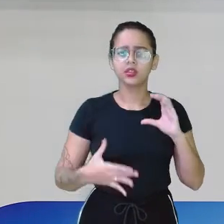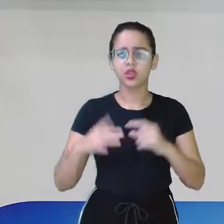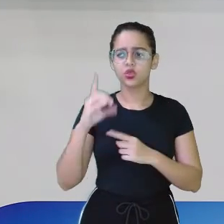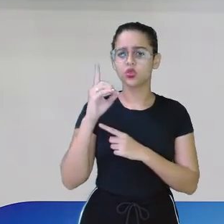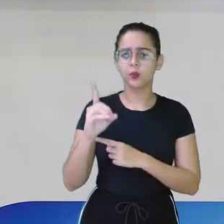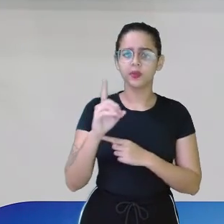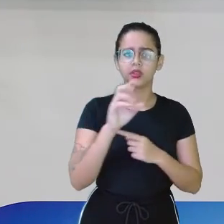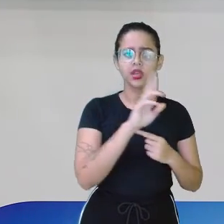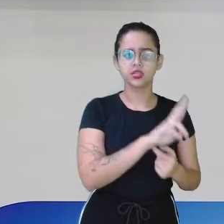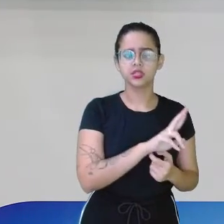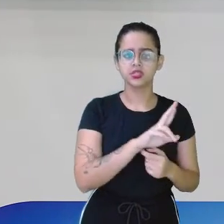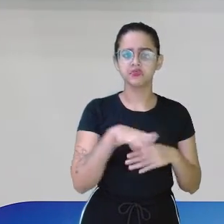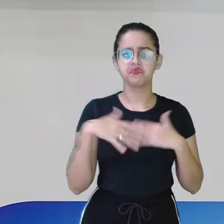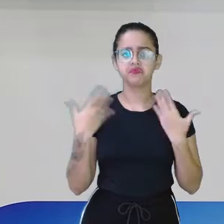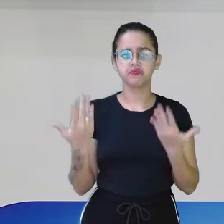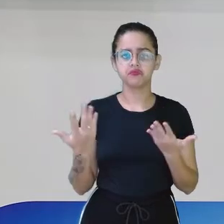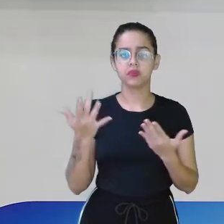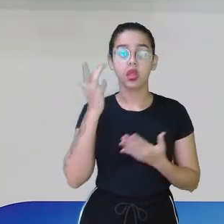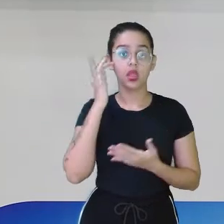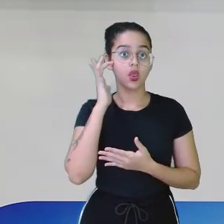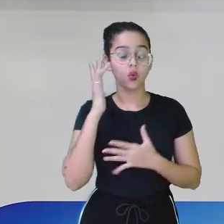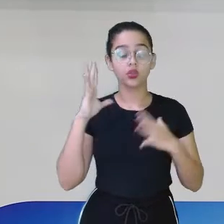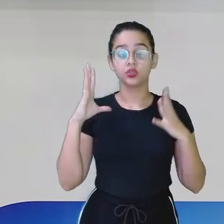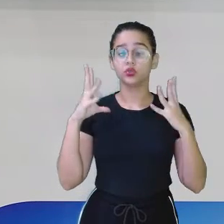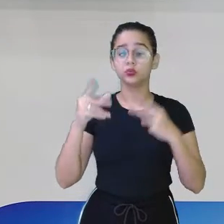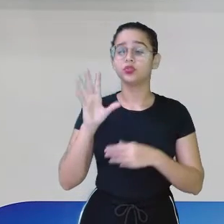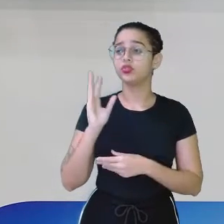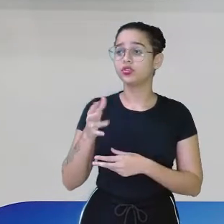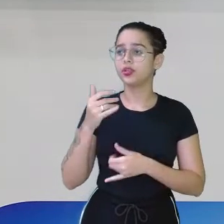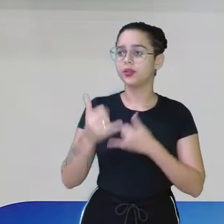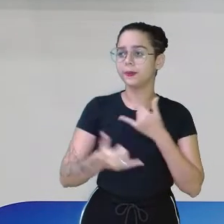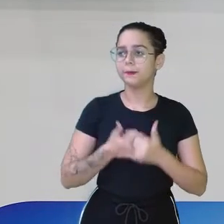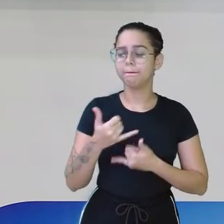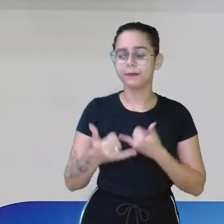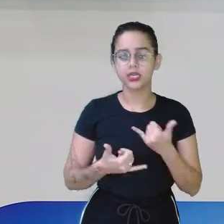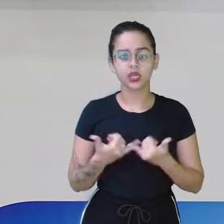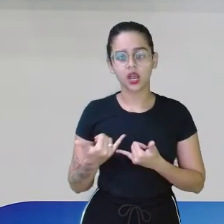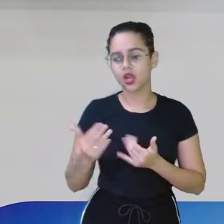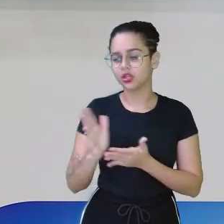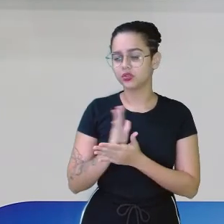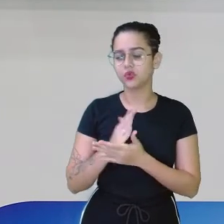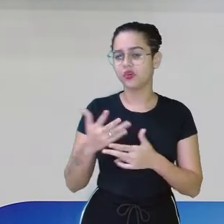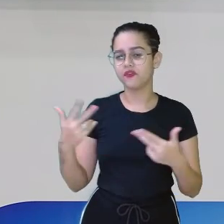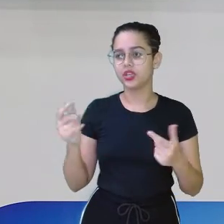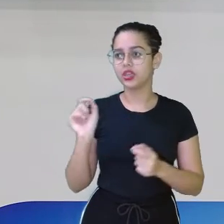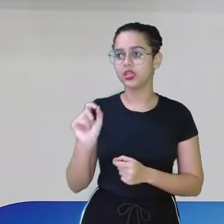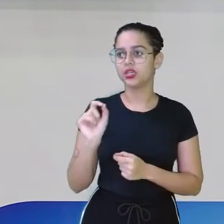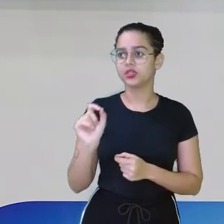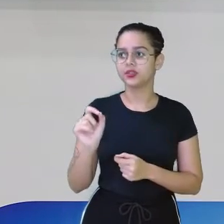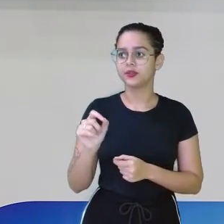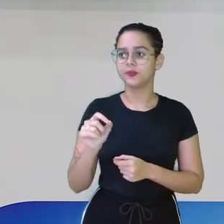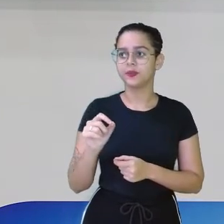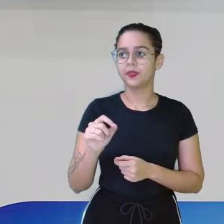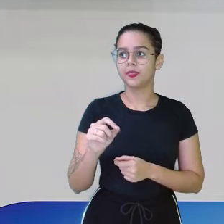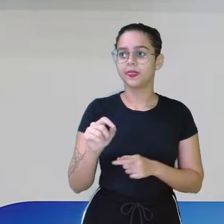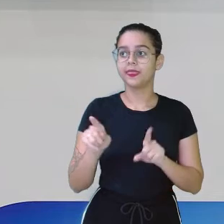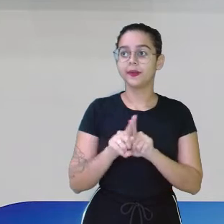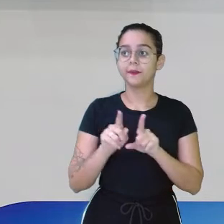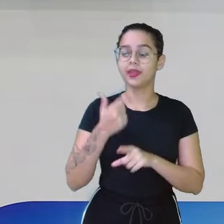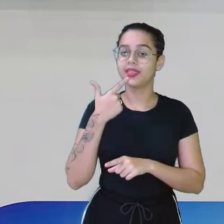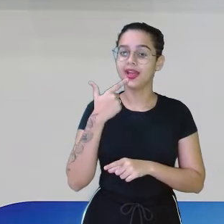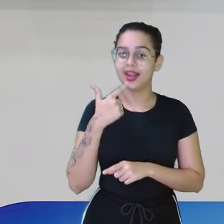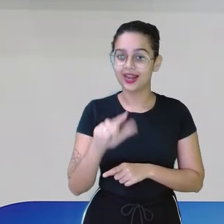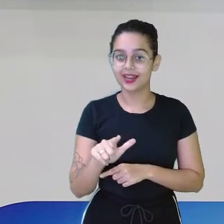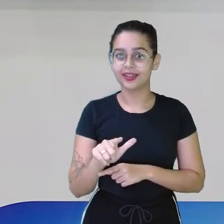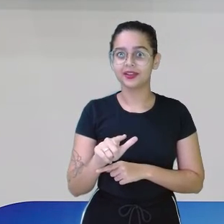dominantes e recessivas? Eu acho que todo mundo um dia já deve ter brincado algumas vezes, né? Inclusive da língua que enrola, que a gente vai